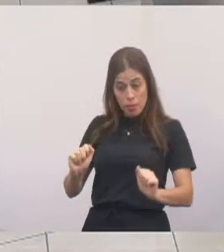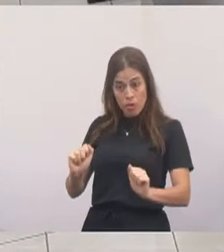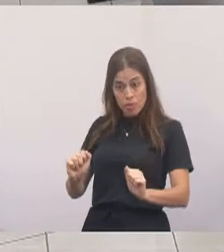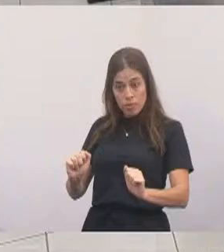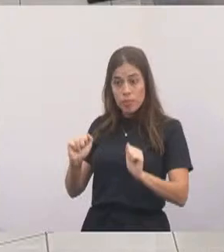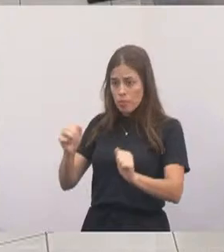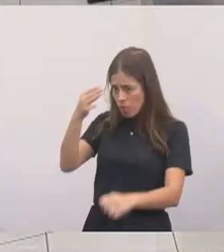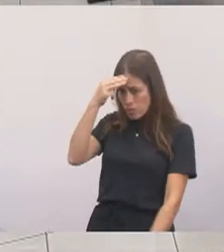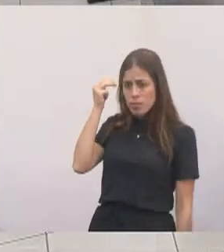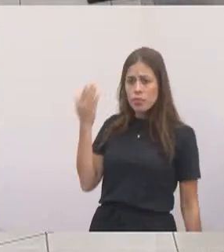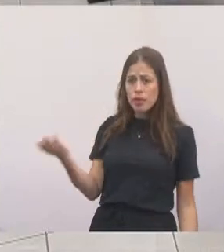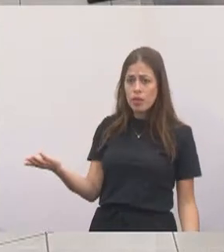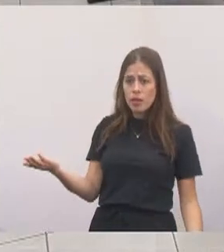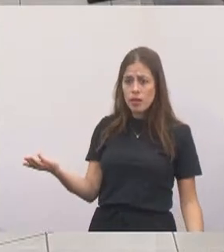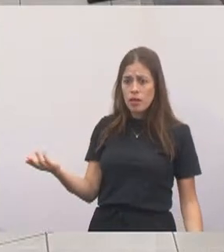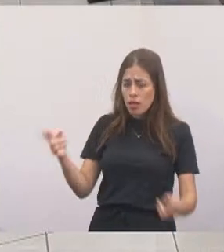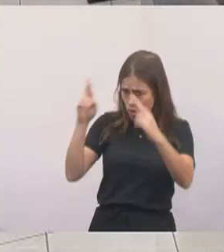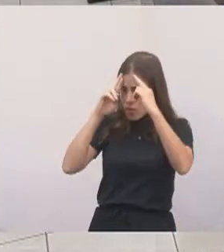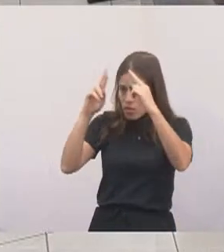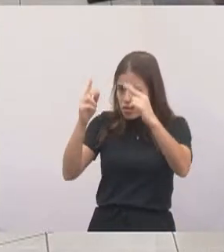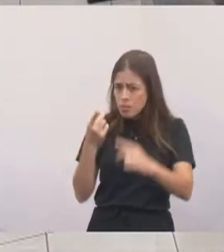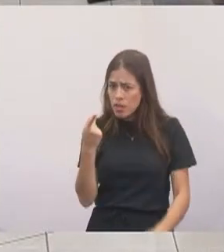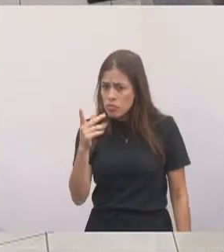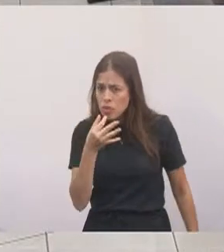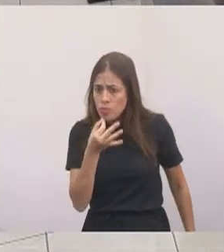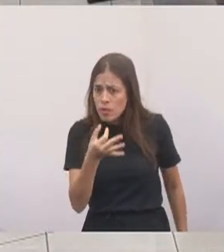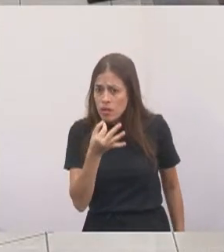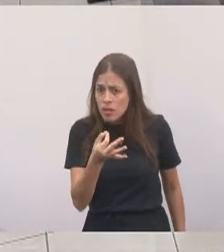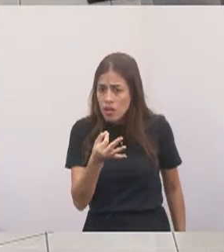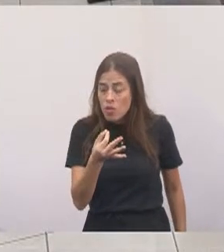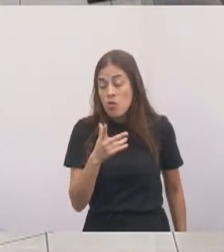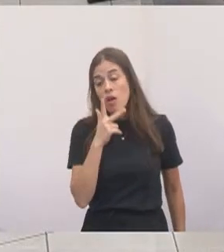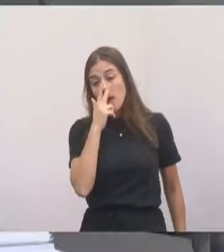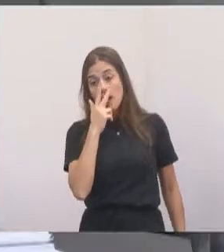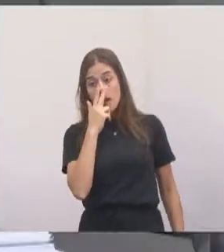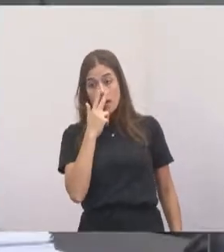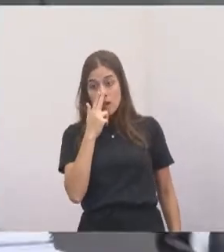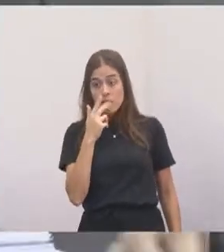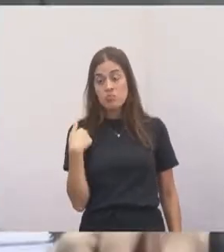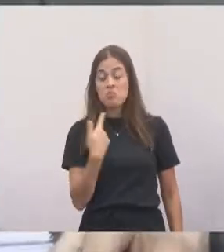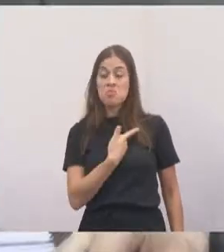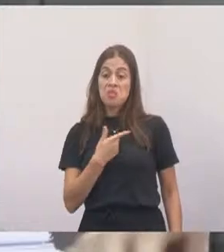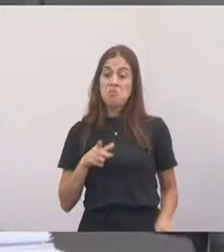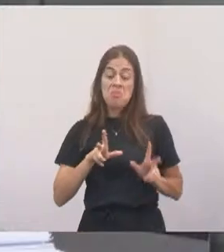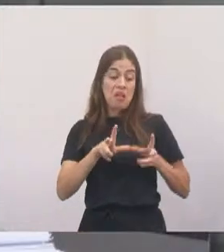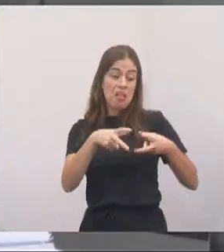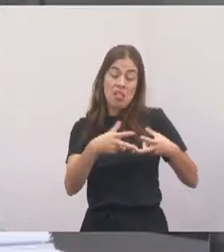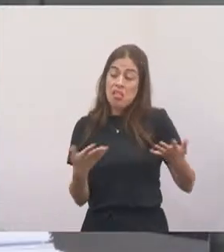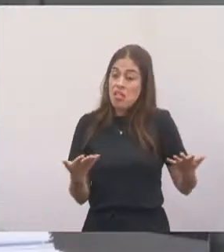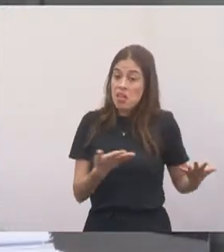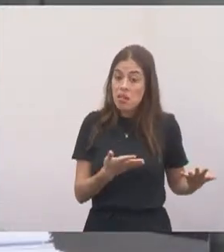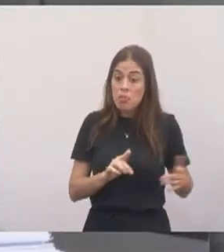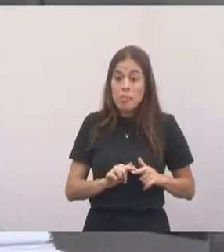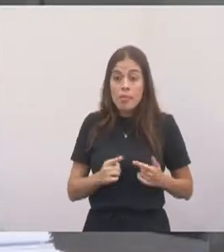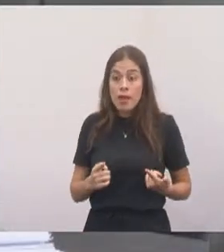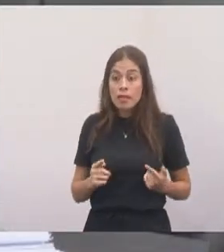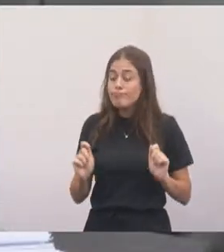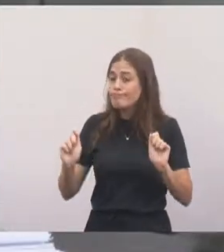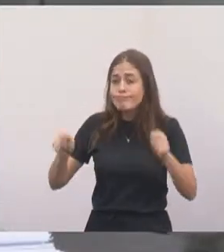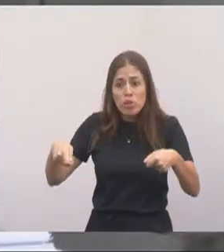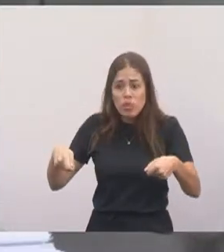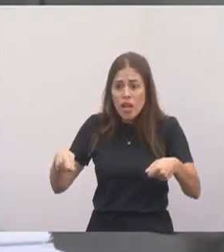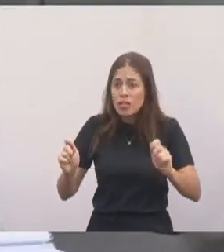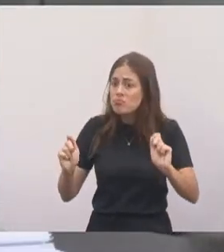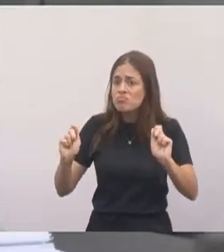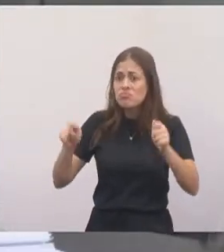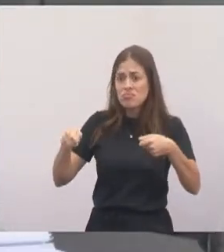Posso, Maria Amélia? Eu respeito a sua opinião, eu acho que a gente está aqui numa casa de leis, não é? Mas não dá para